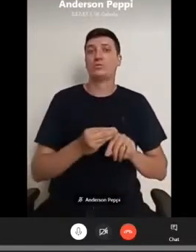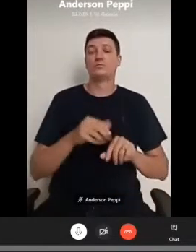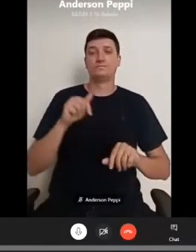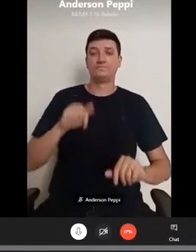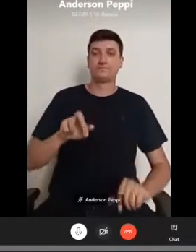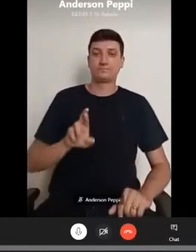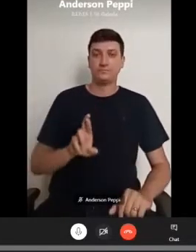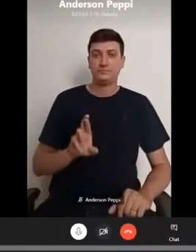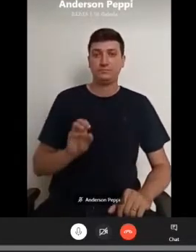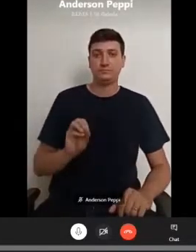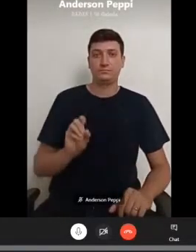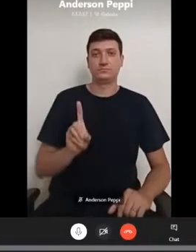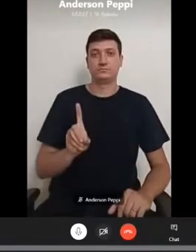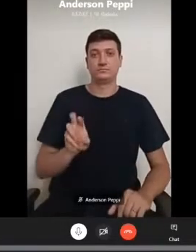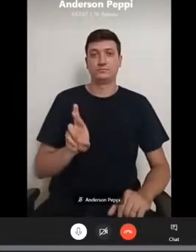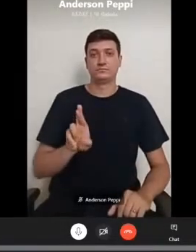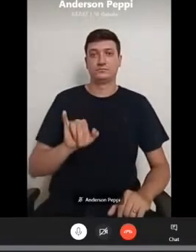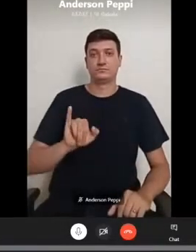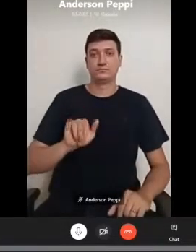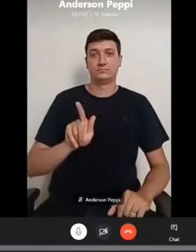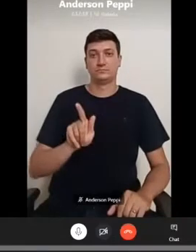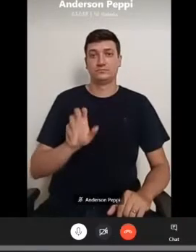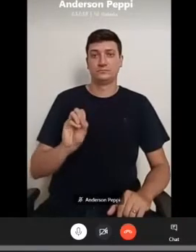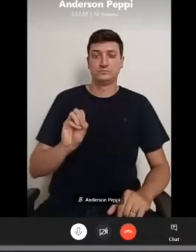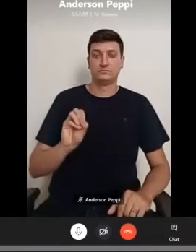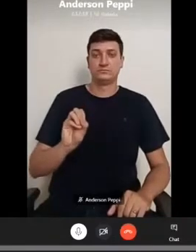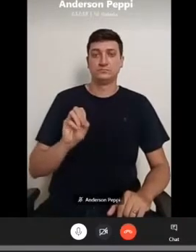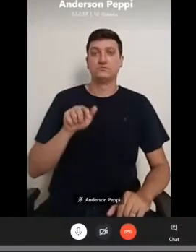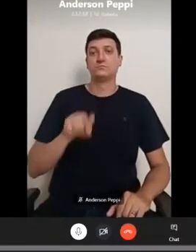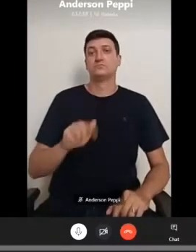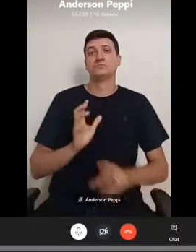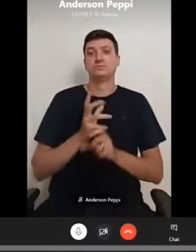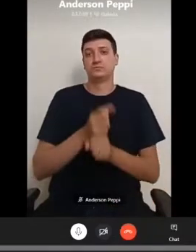Rodrigues, com 10 votos,